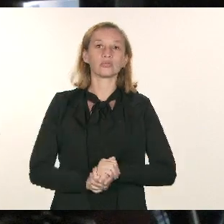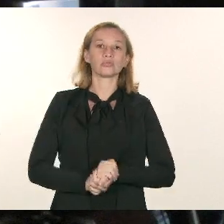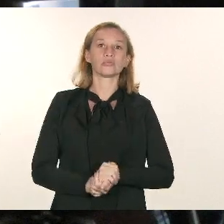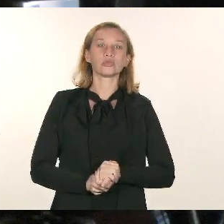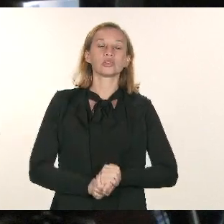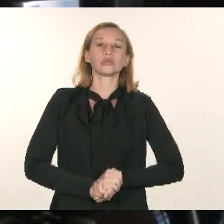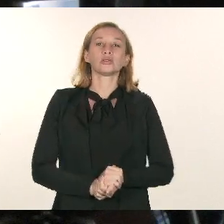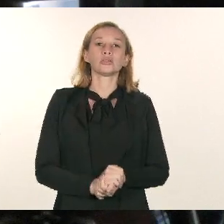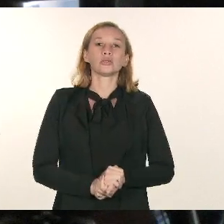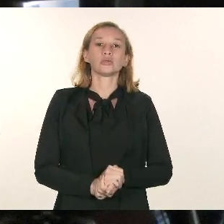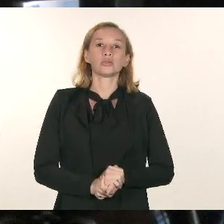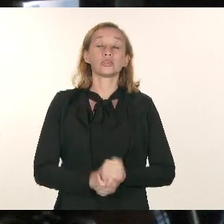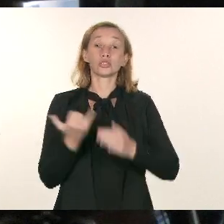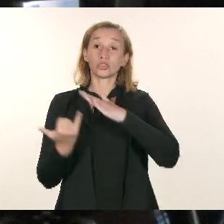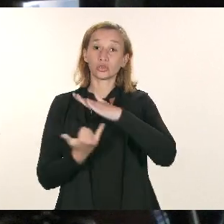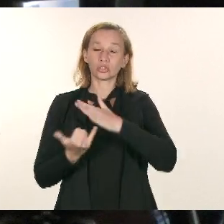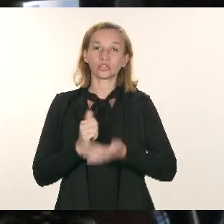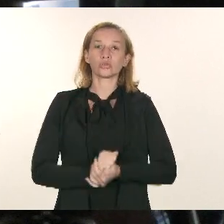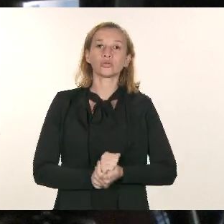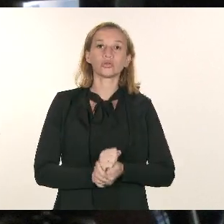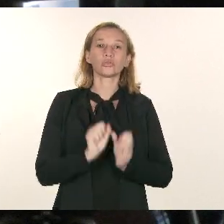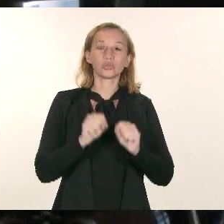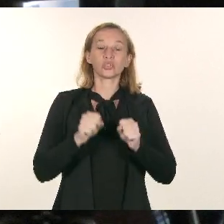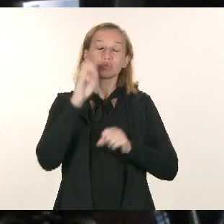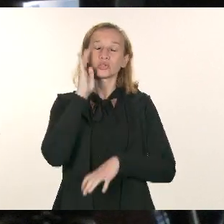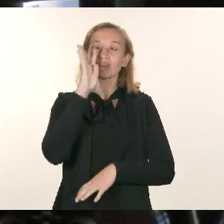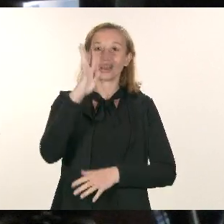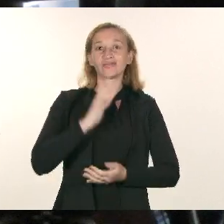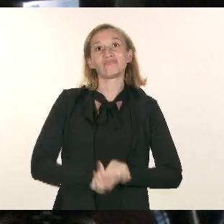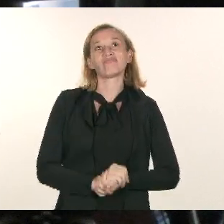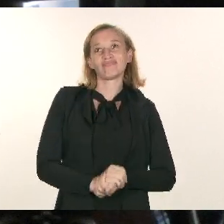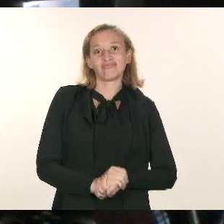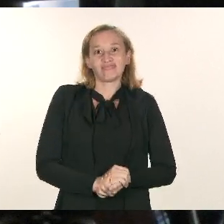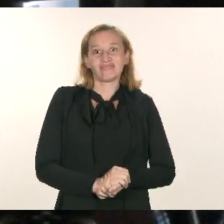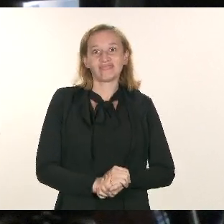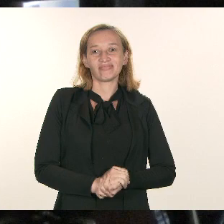diploma ao Instituto É Possível Sonhar.